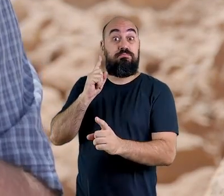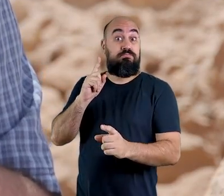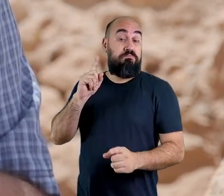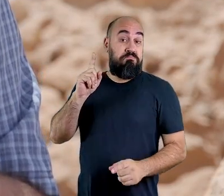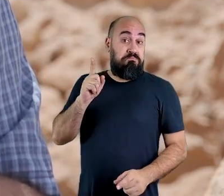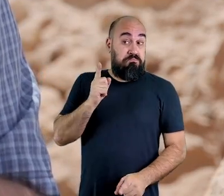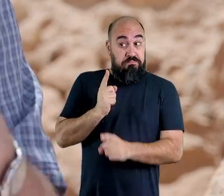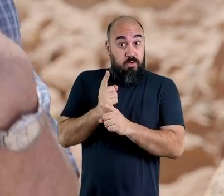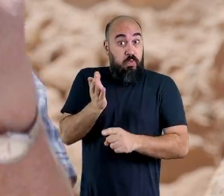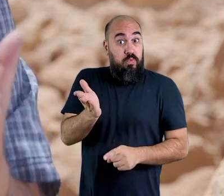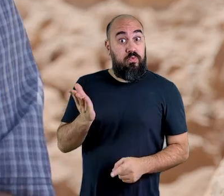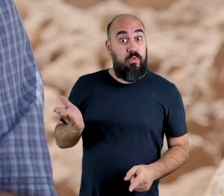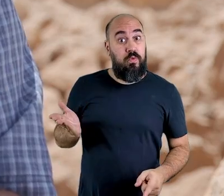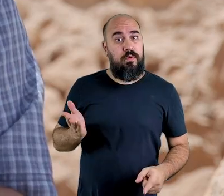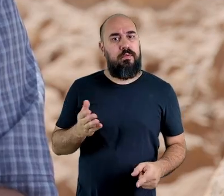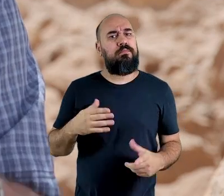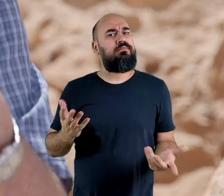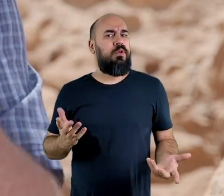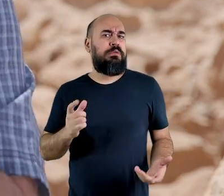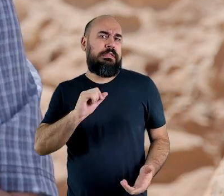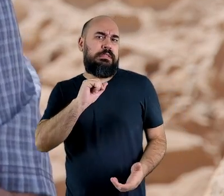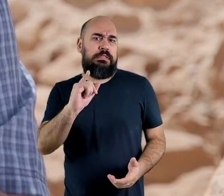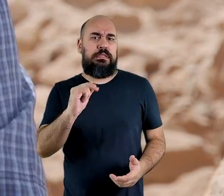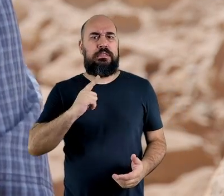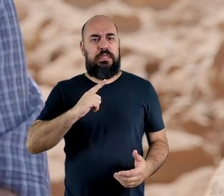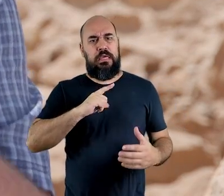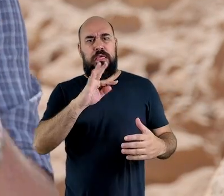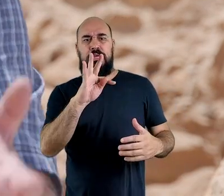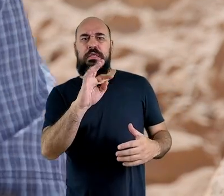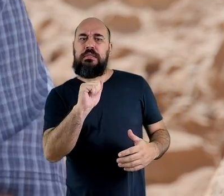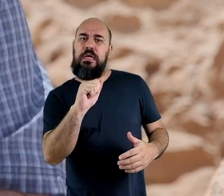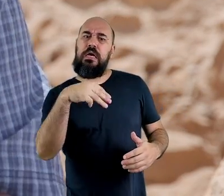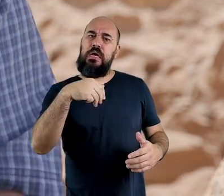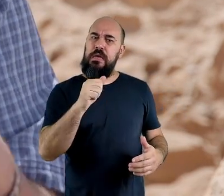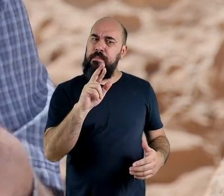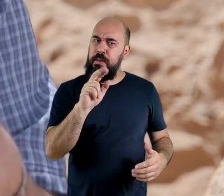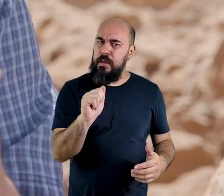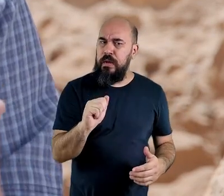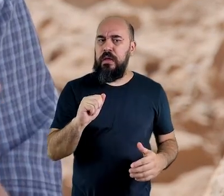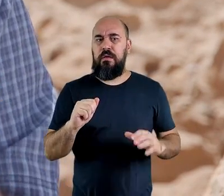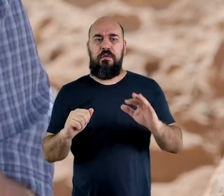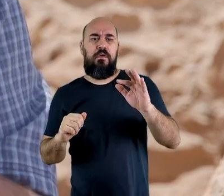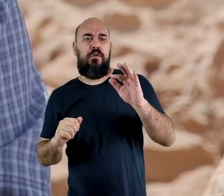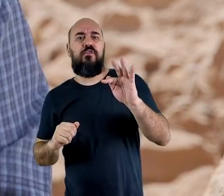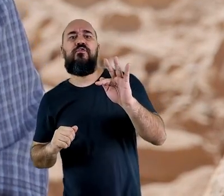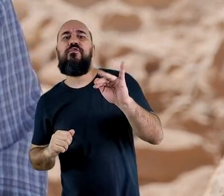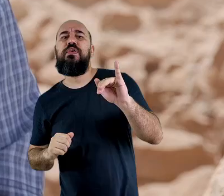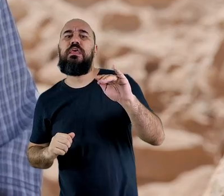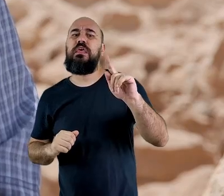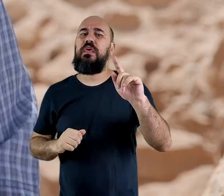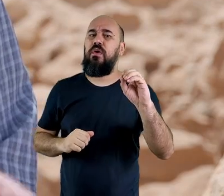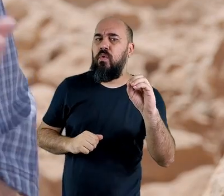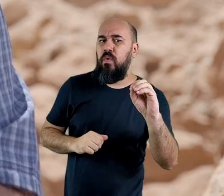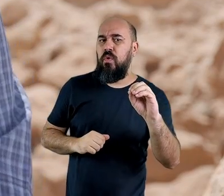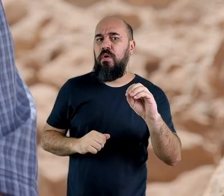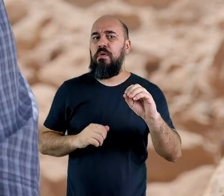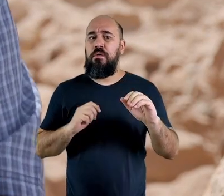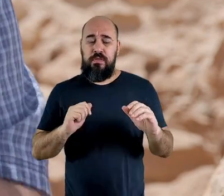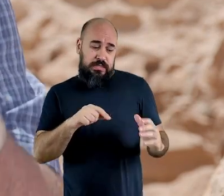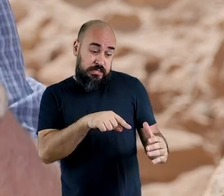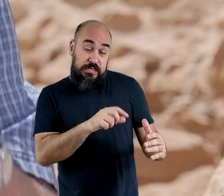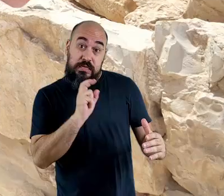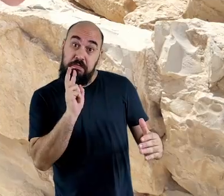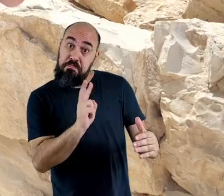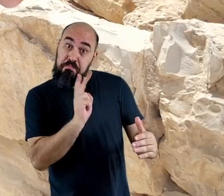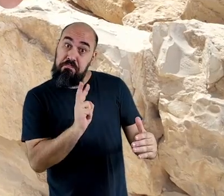imaginar que se você tiver tâmaras secas ou figos, você possa comê-los se estiverem bem conservados.